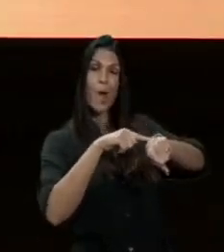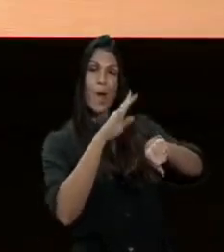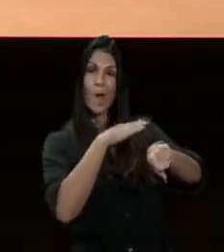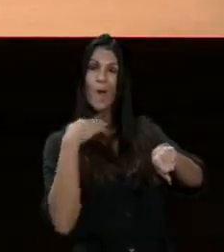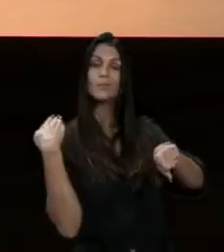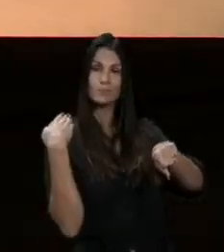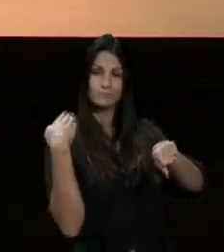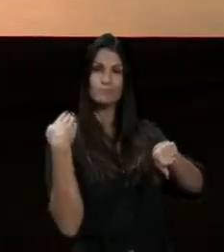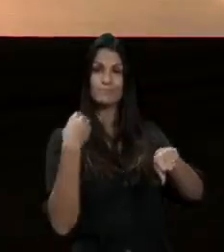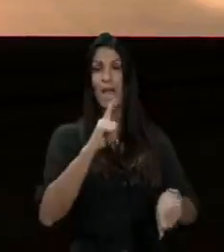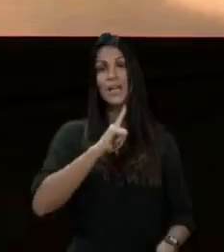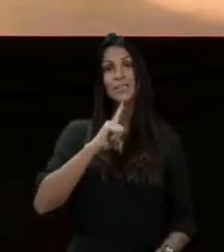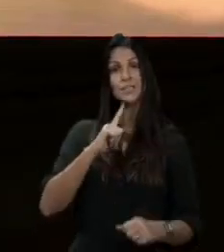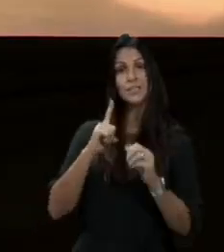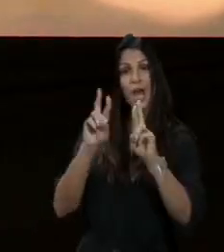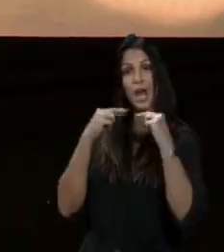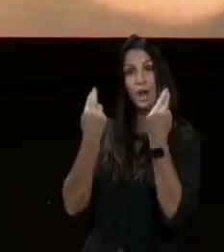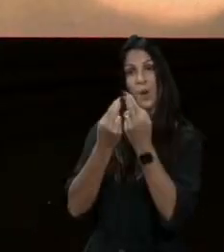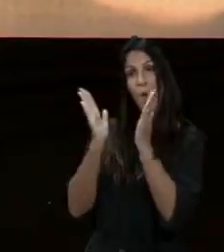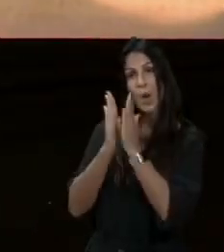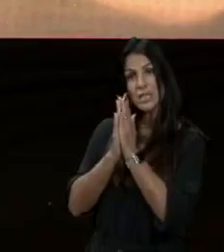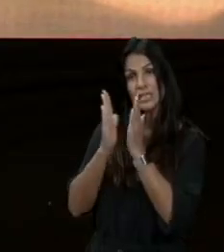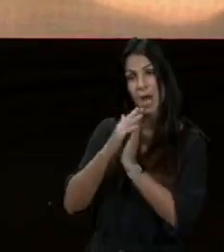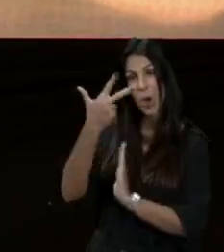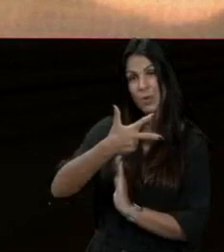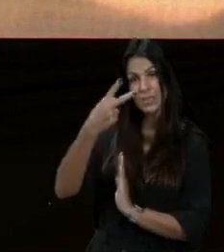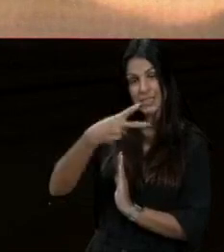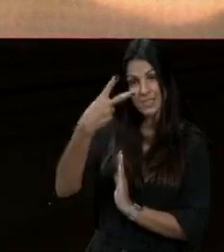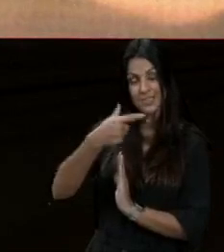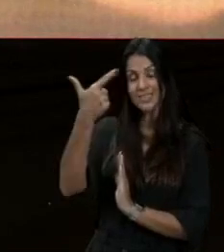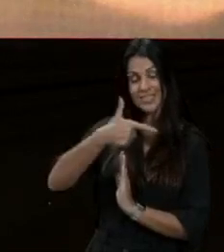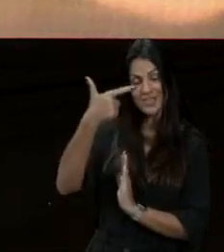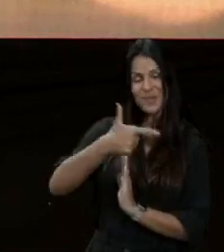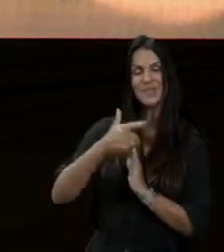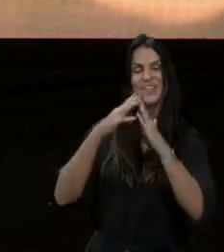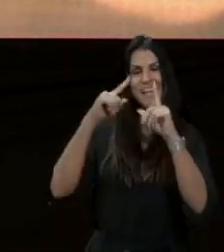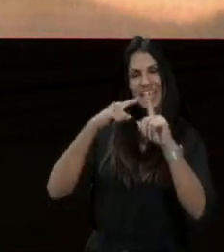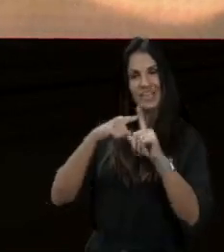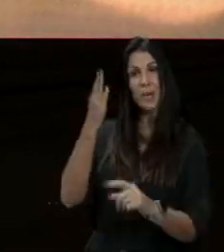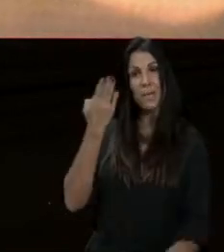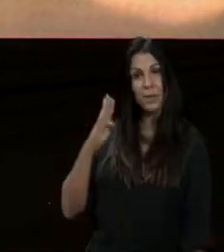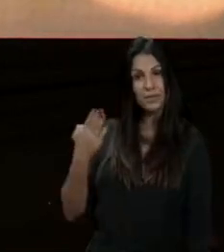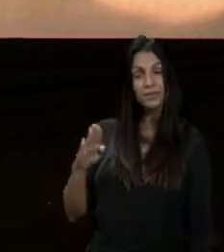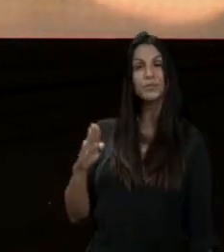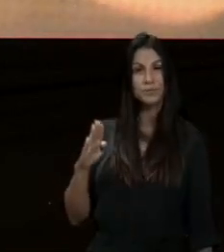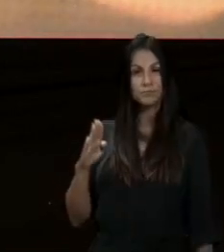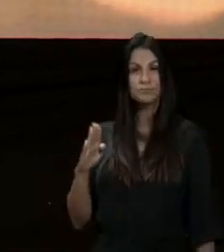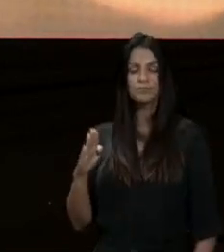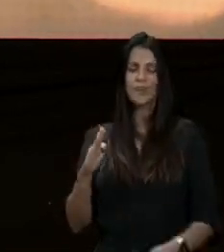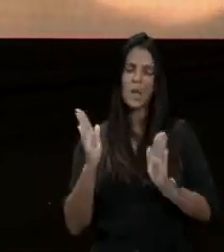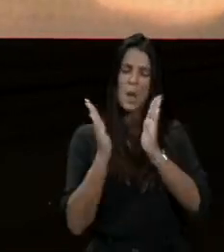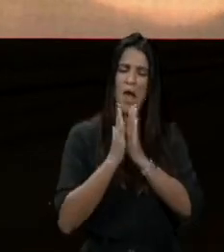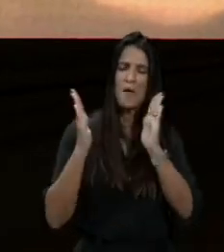de oração na Segunda Igreja Batista de Campos e eles oravam por aquele homem e enquanto